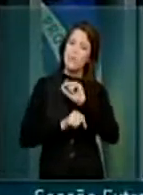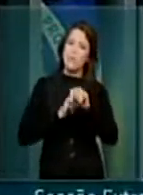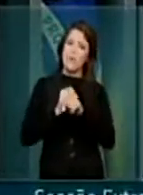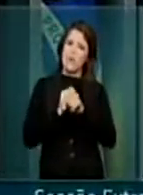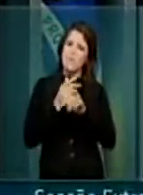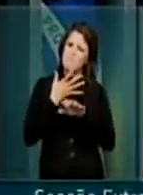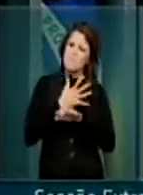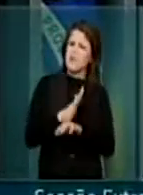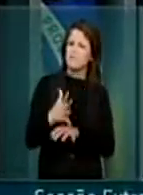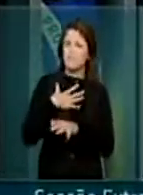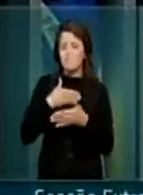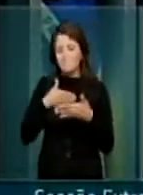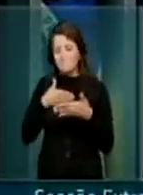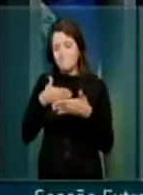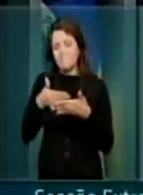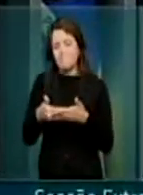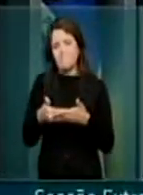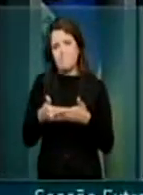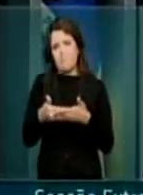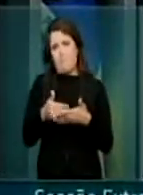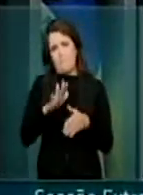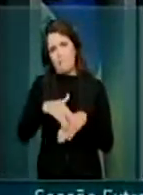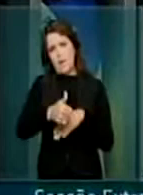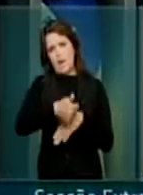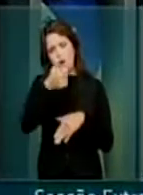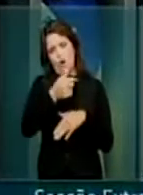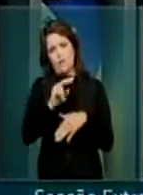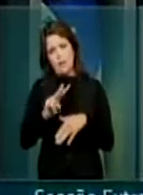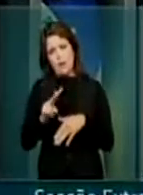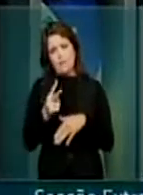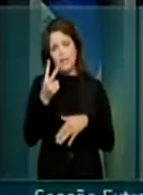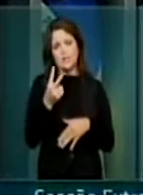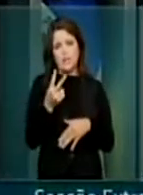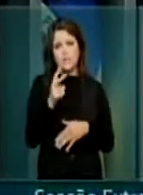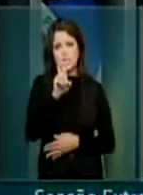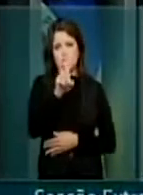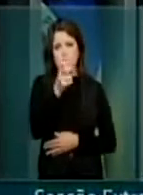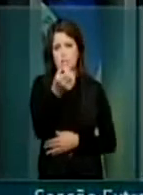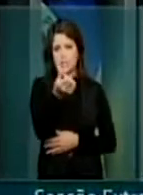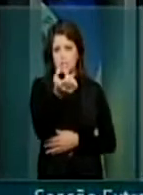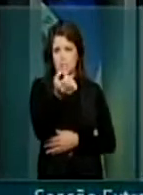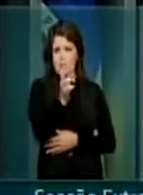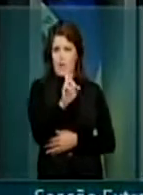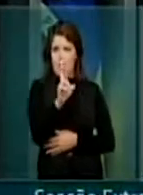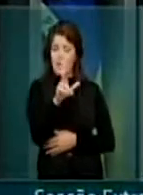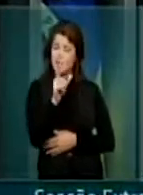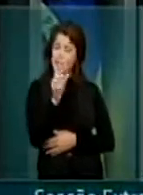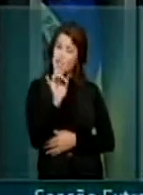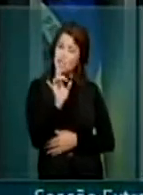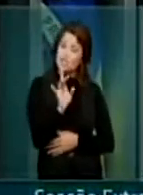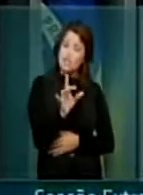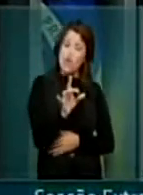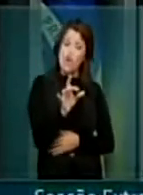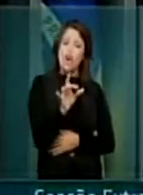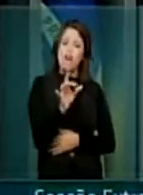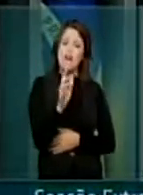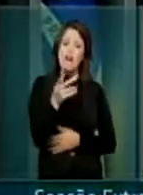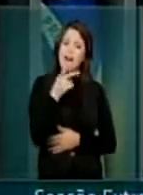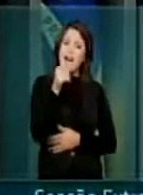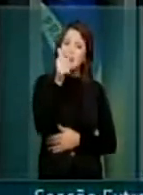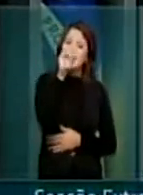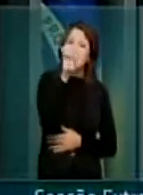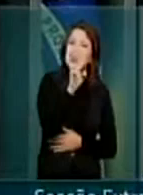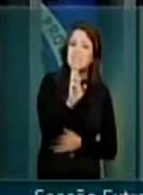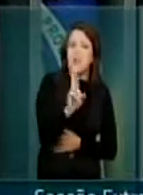menos chega um pouco mais perto dessa vontade. R$ 560,00 fica apenas a